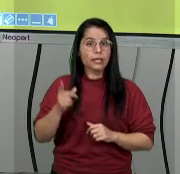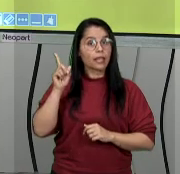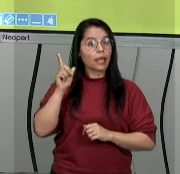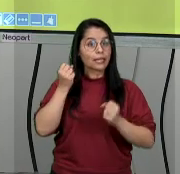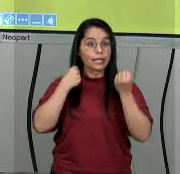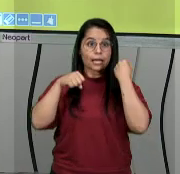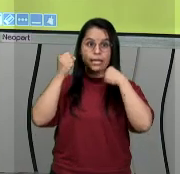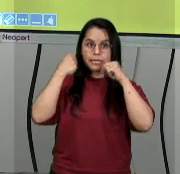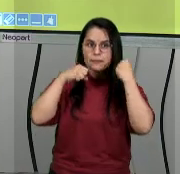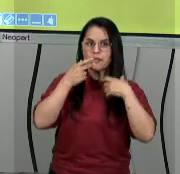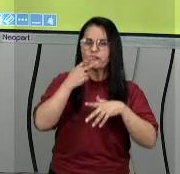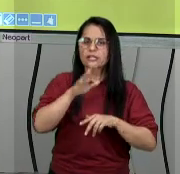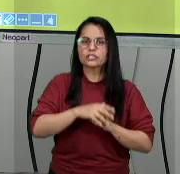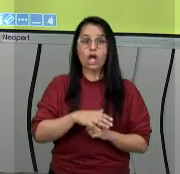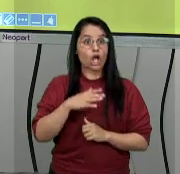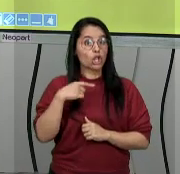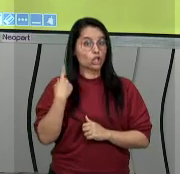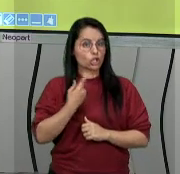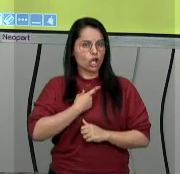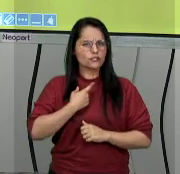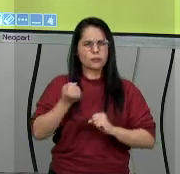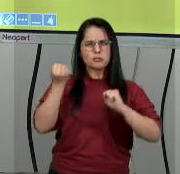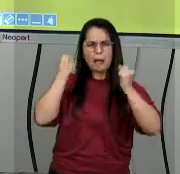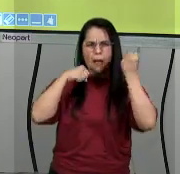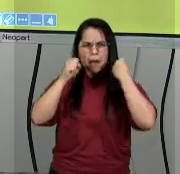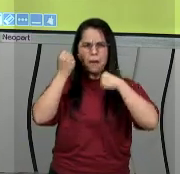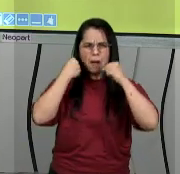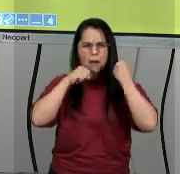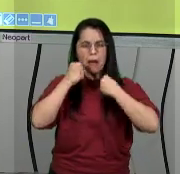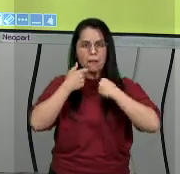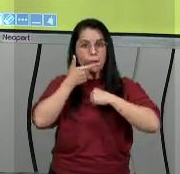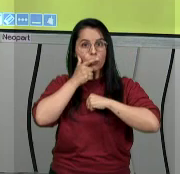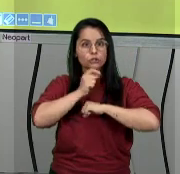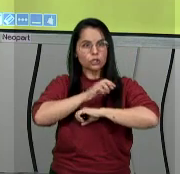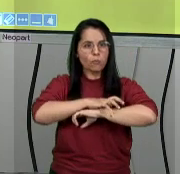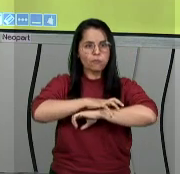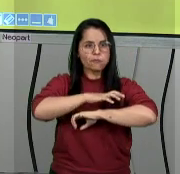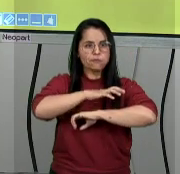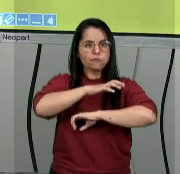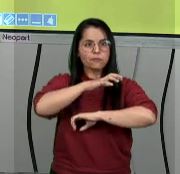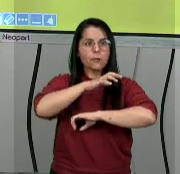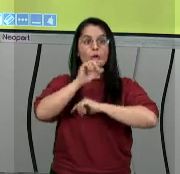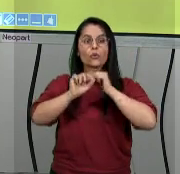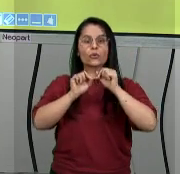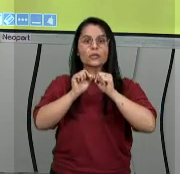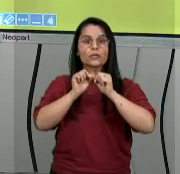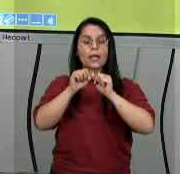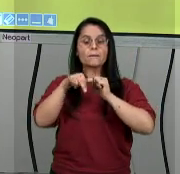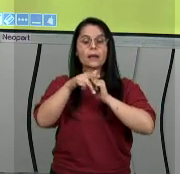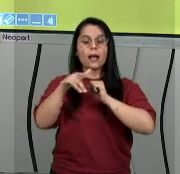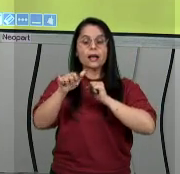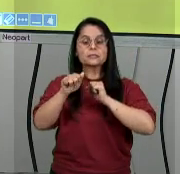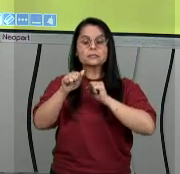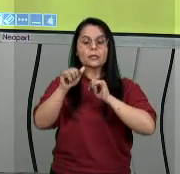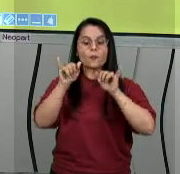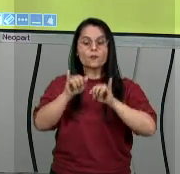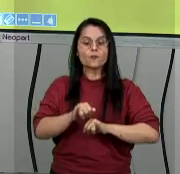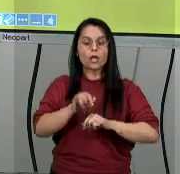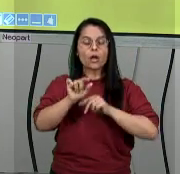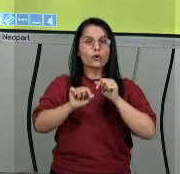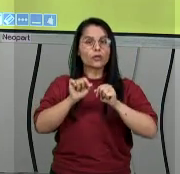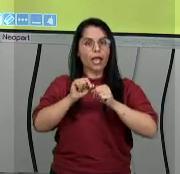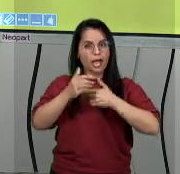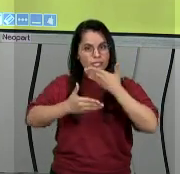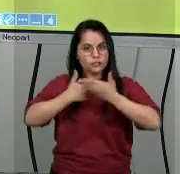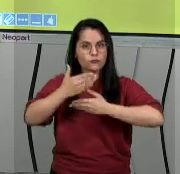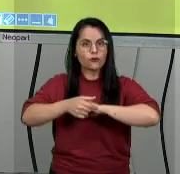as pessoas falam assim, nós vamos malhar para poder desenvolver a massa magra. É o quê? É desenvolver